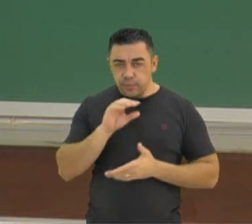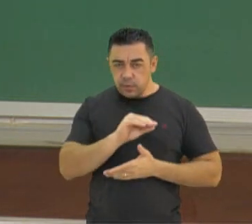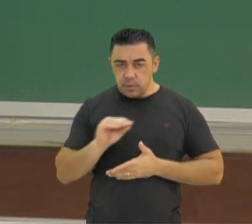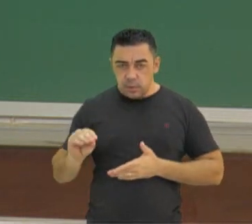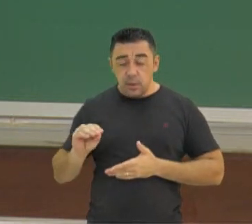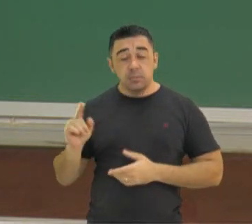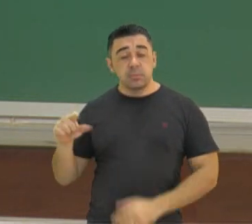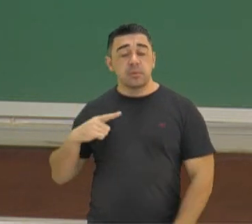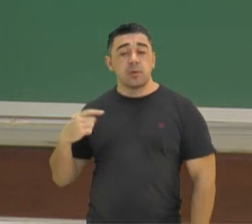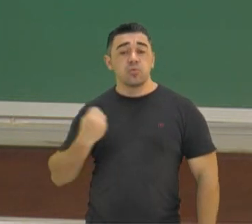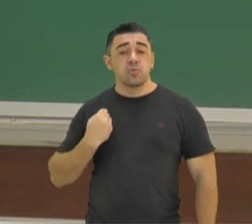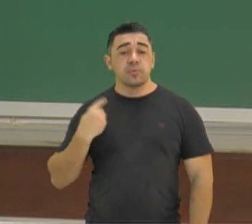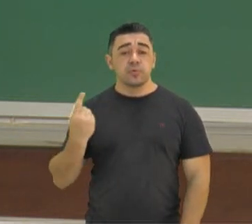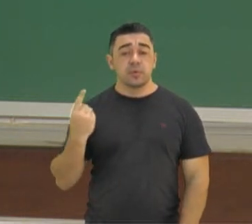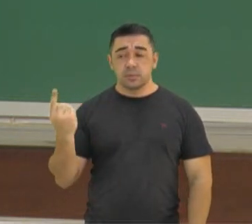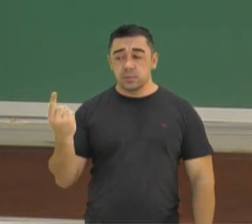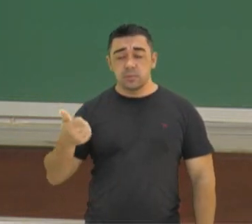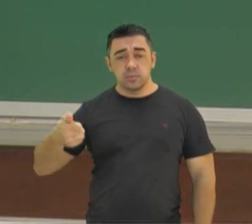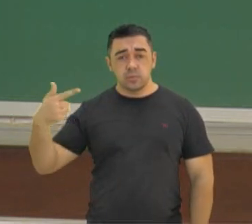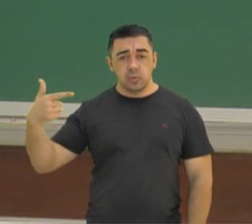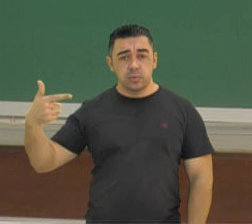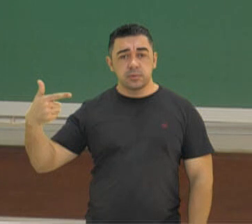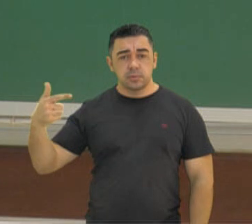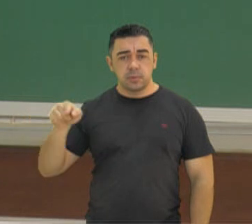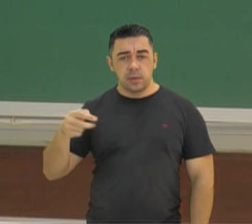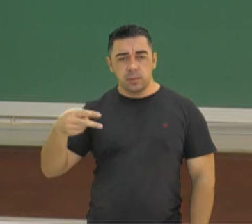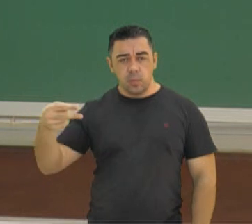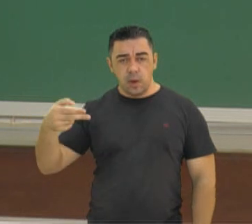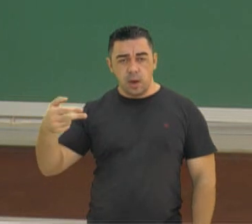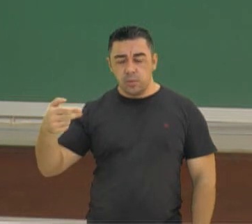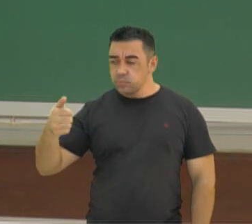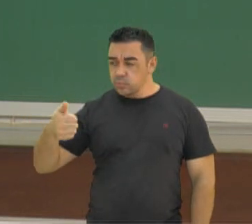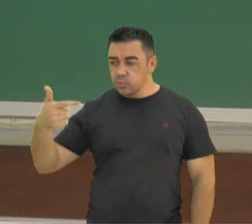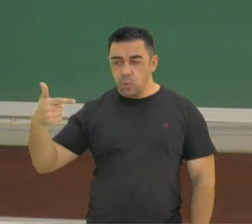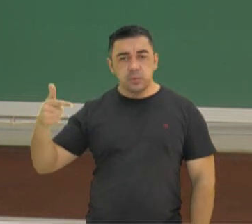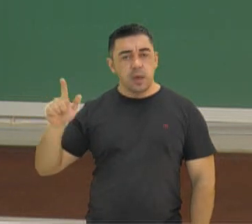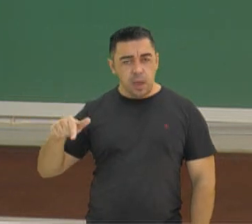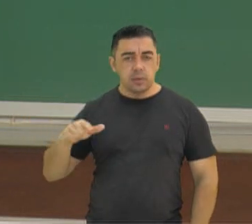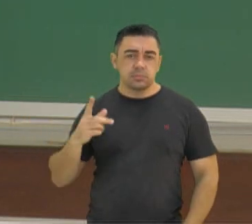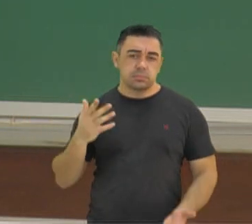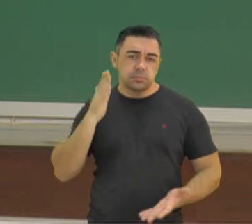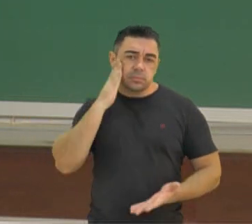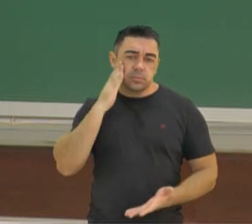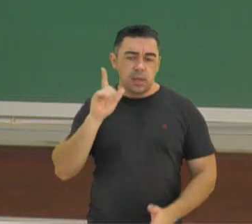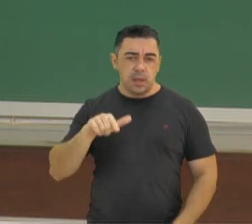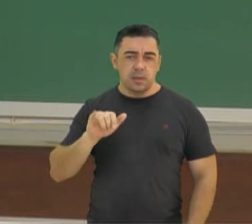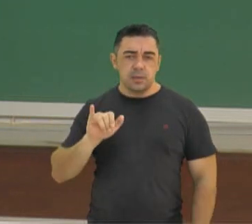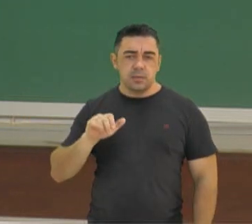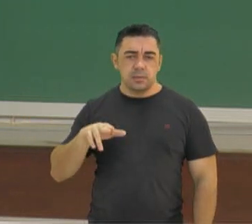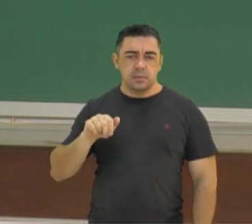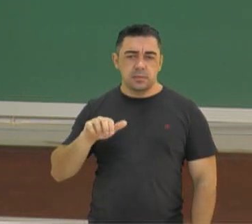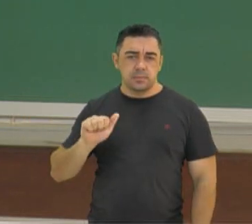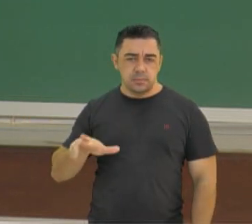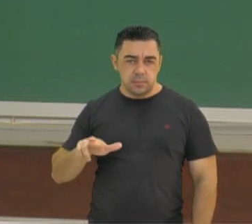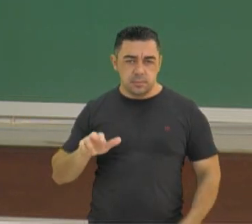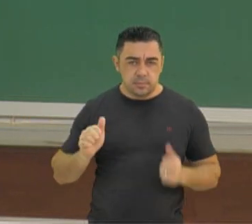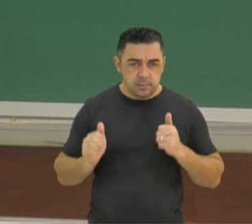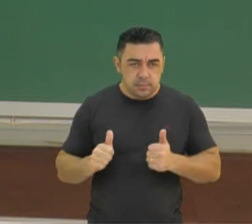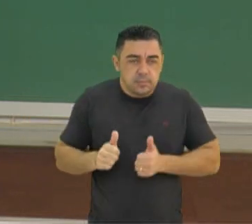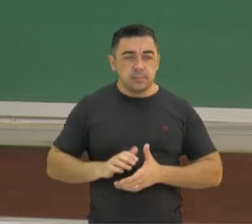e o termo independente, que está depois do sinal de igual. Então, dessa forma que eu classifico aí a minha equação linear. Tudo